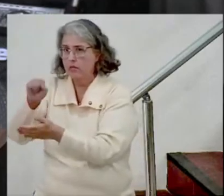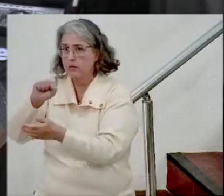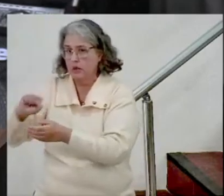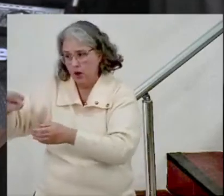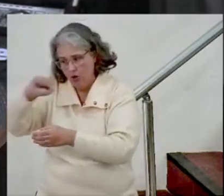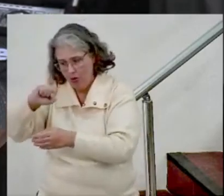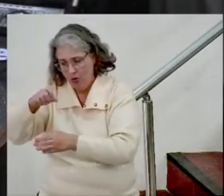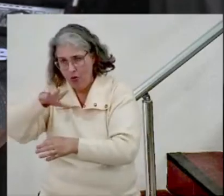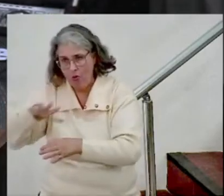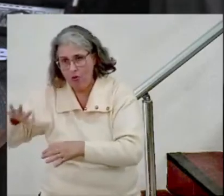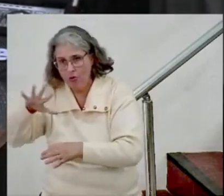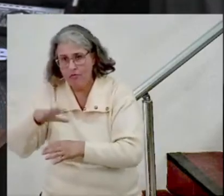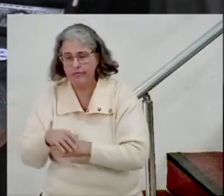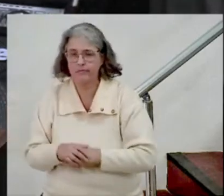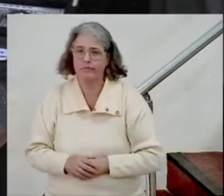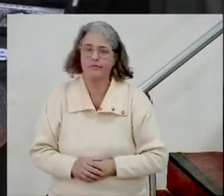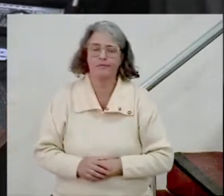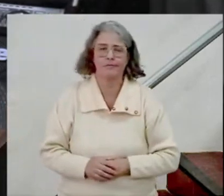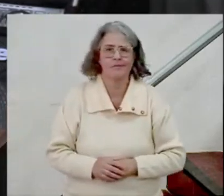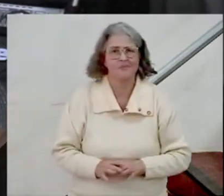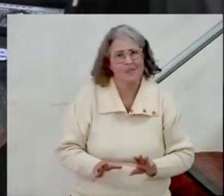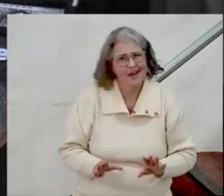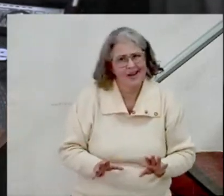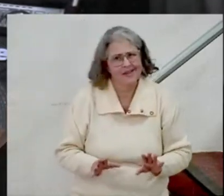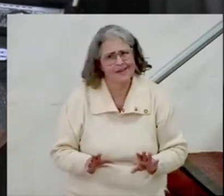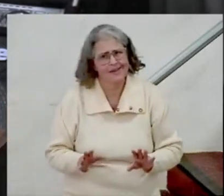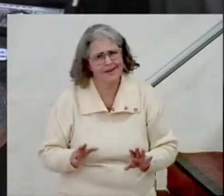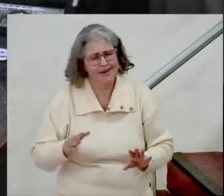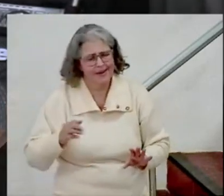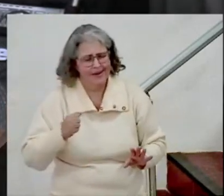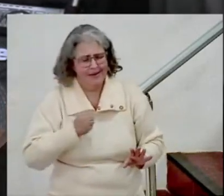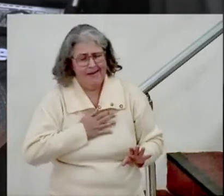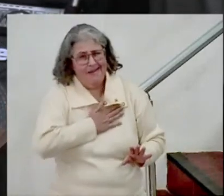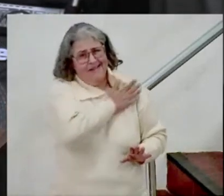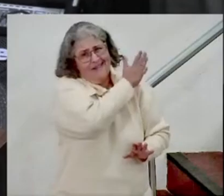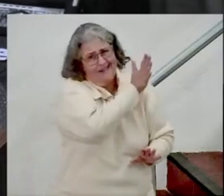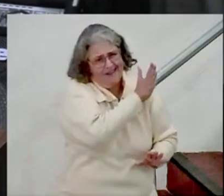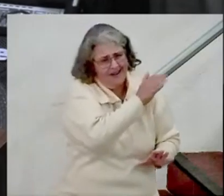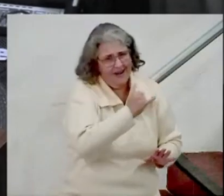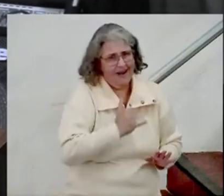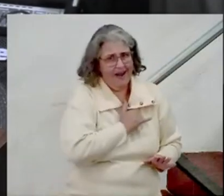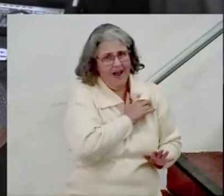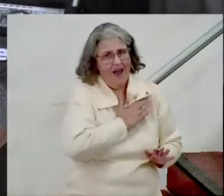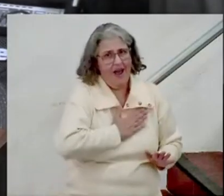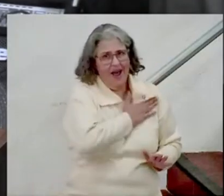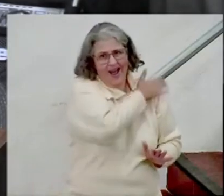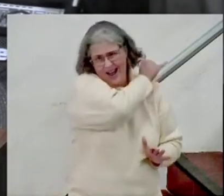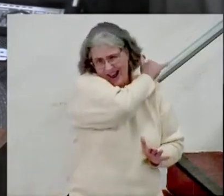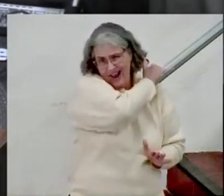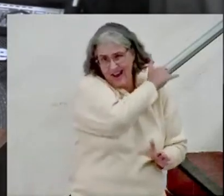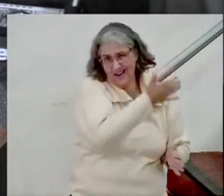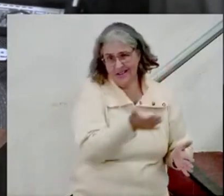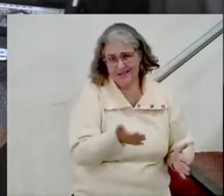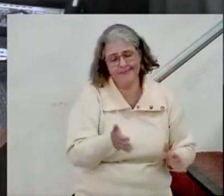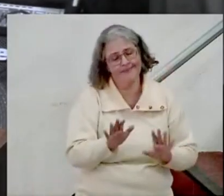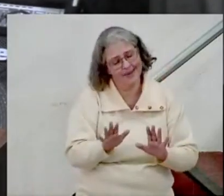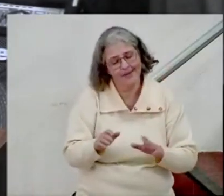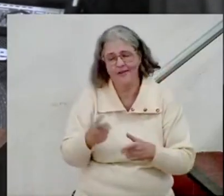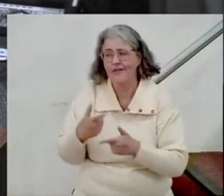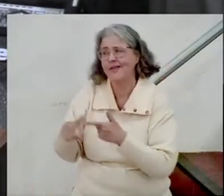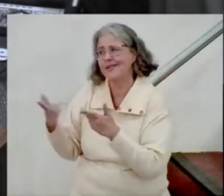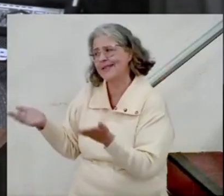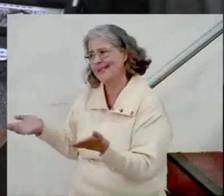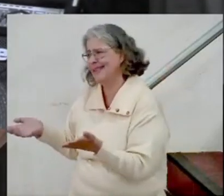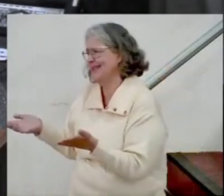Só que o rei Acás prefere ser amigo do cachorro grande do que fazer amizade com dois cachorrinhos pequenos para os três pequenos latir junto